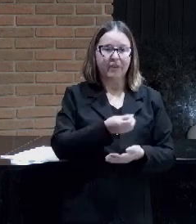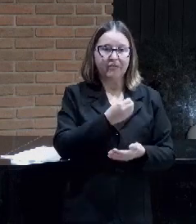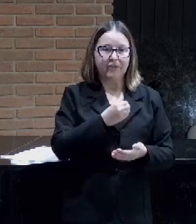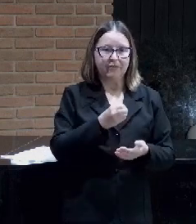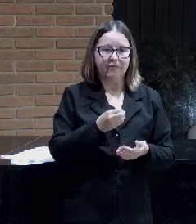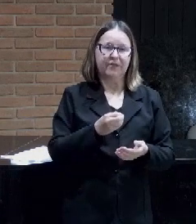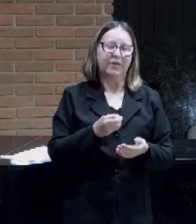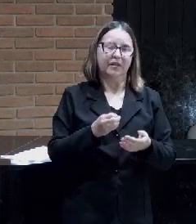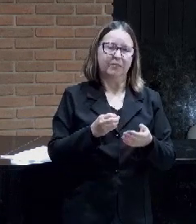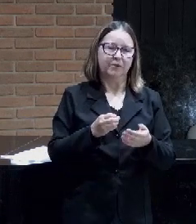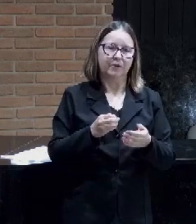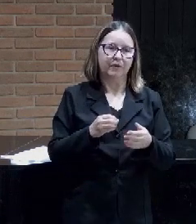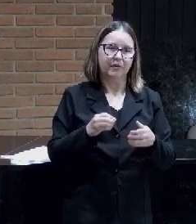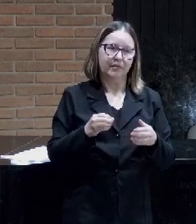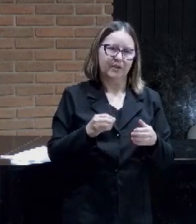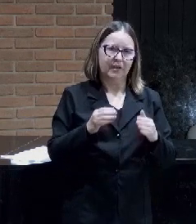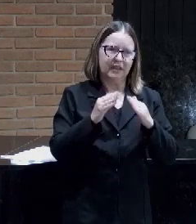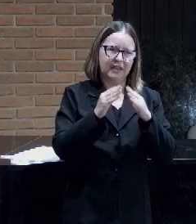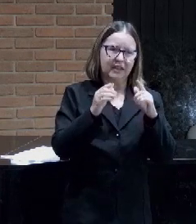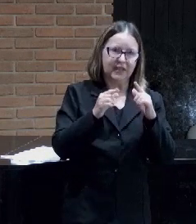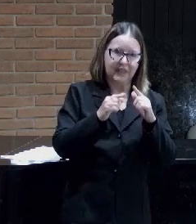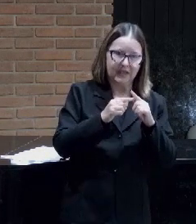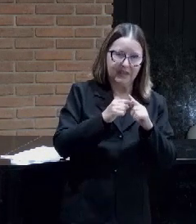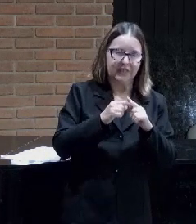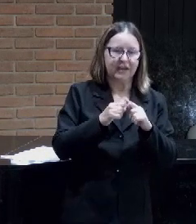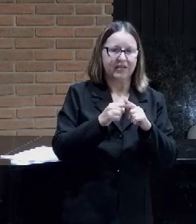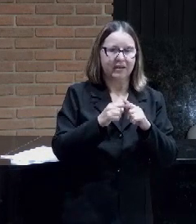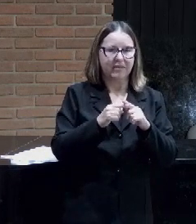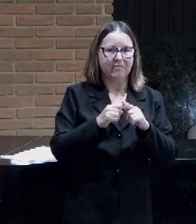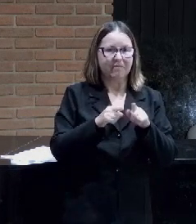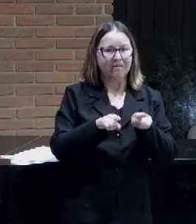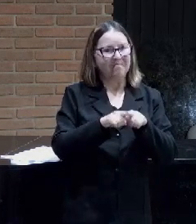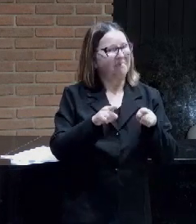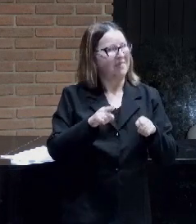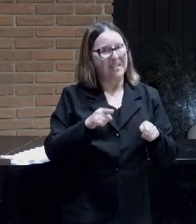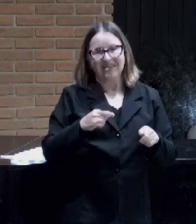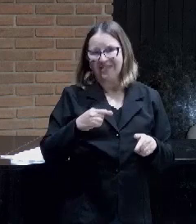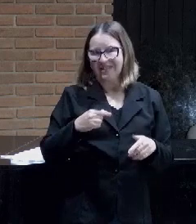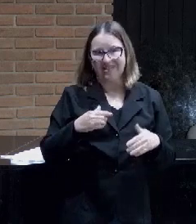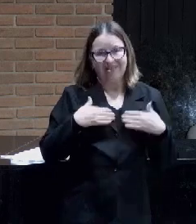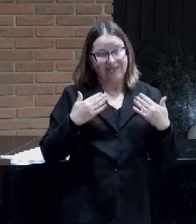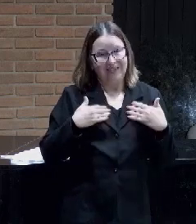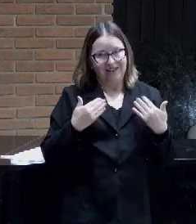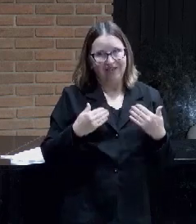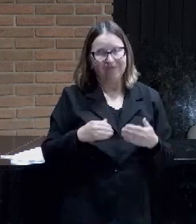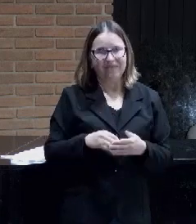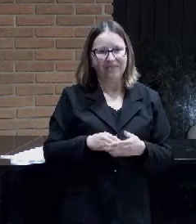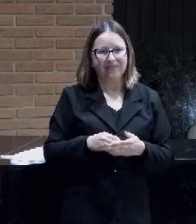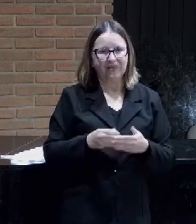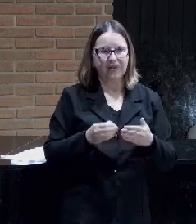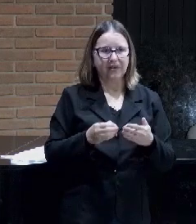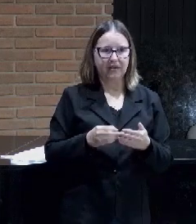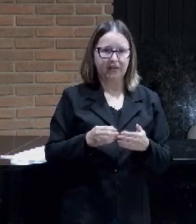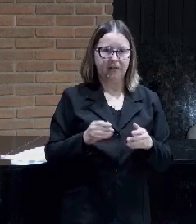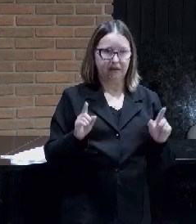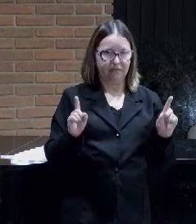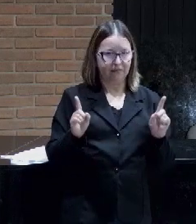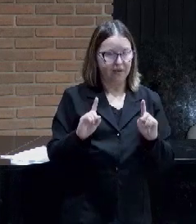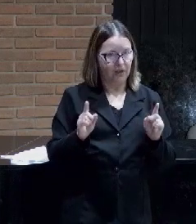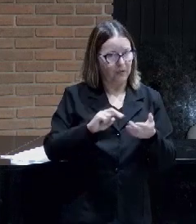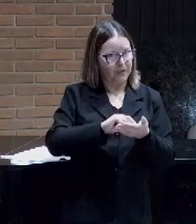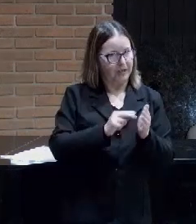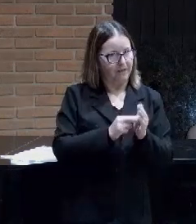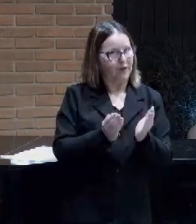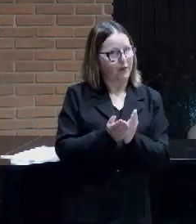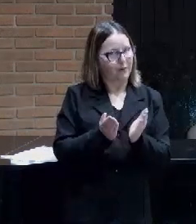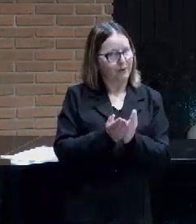vezes está descontente, às vezes a gente vive infeliz. Eu não estou dizendo aqui, meus irmãos, que o cristão ele vive constantemente infeliz. Não, pelo amor de Deus. Um